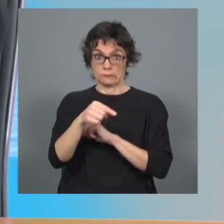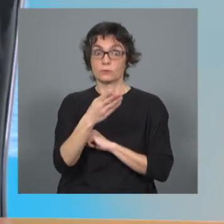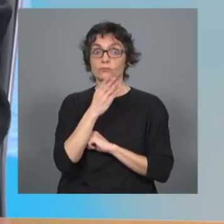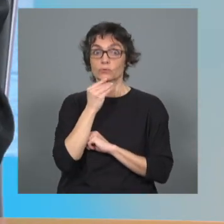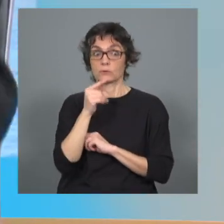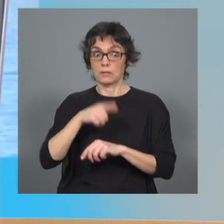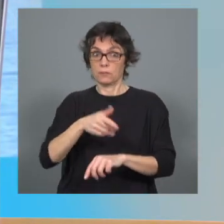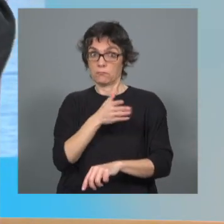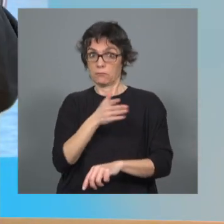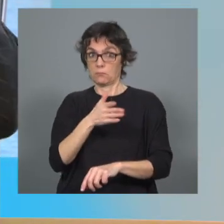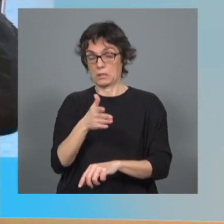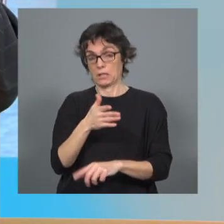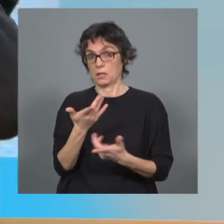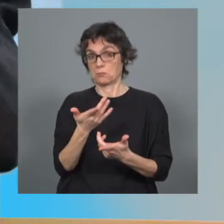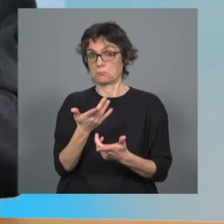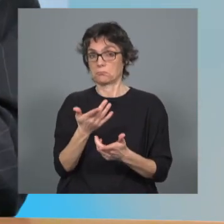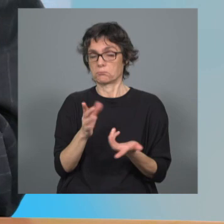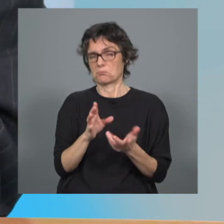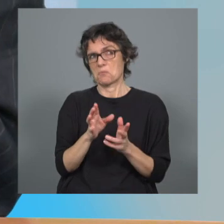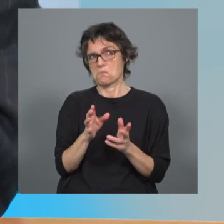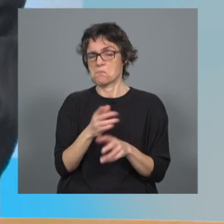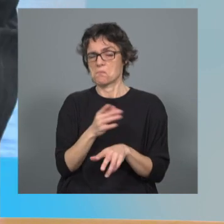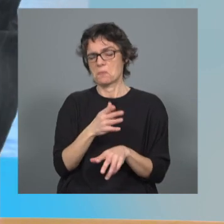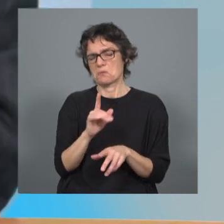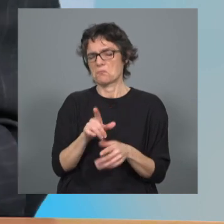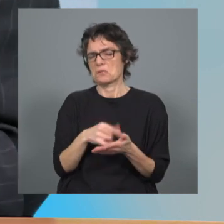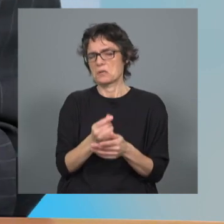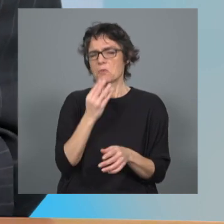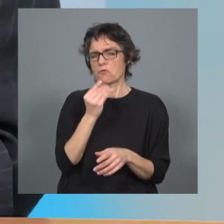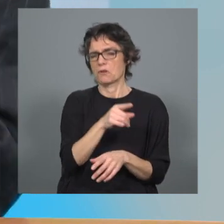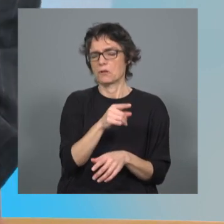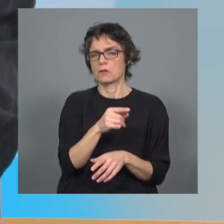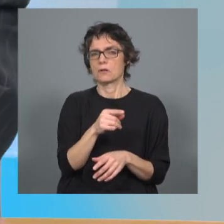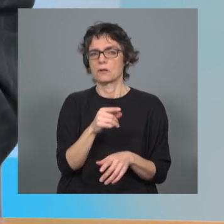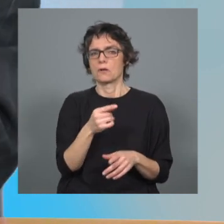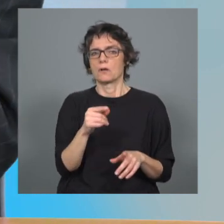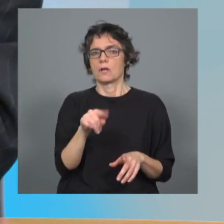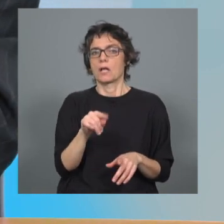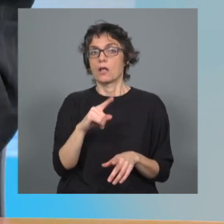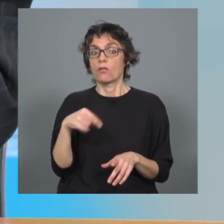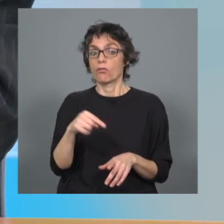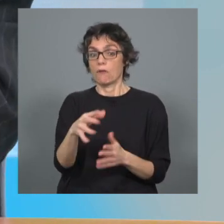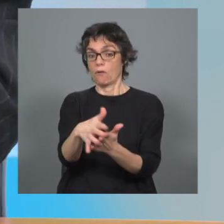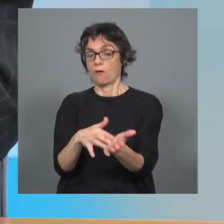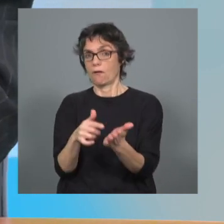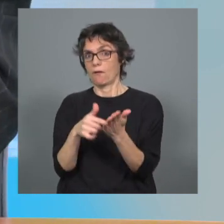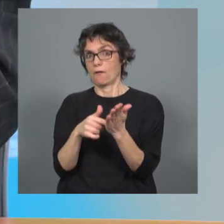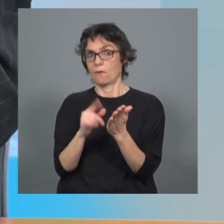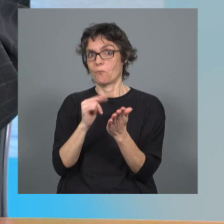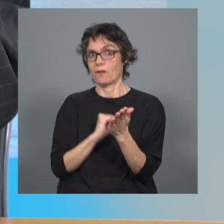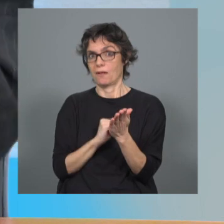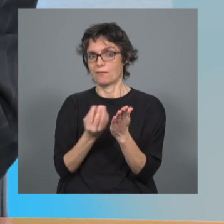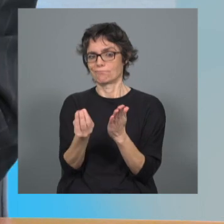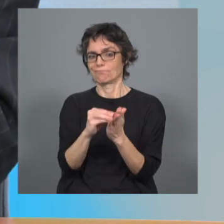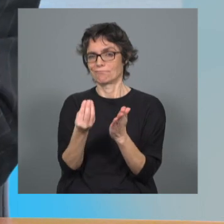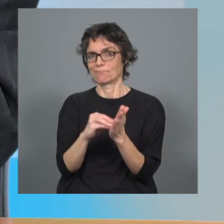quase de todas as épocas, do judaísmo de quase todas as épocas, nós temos neste texto uma série de sinais que identificam um